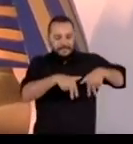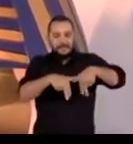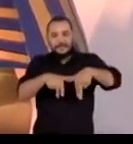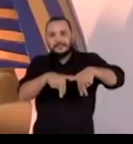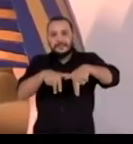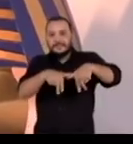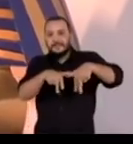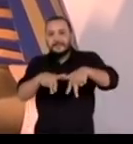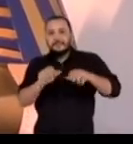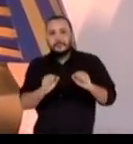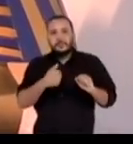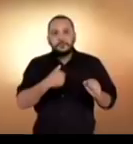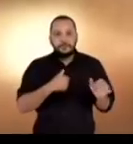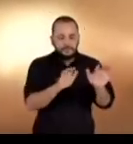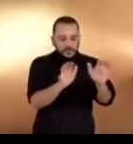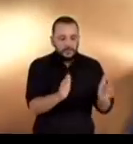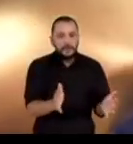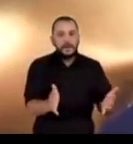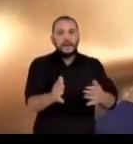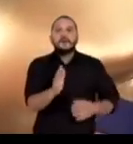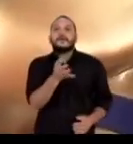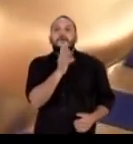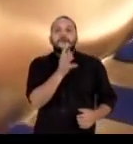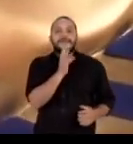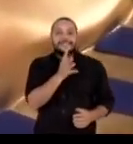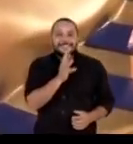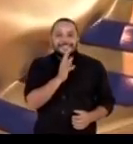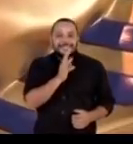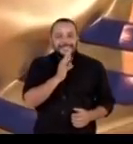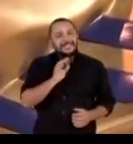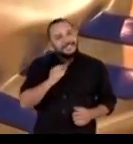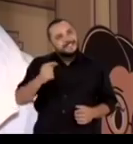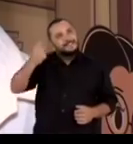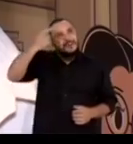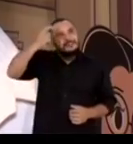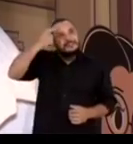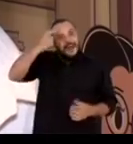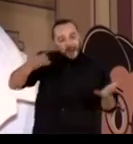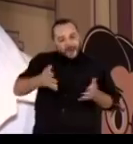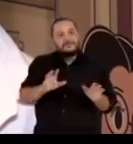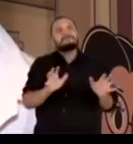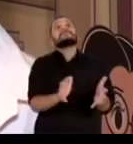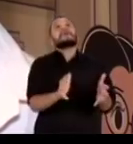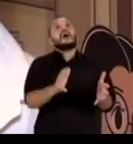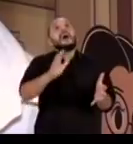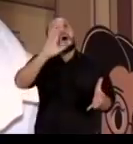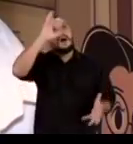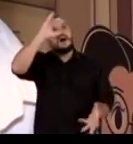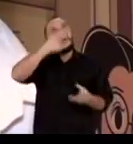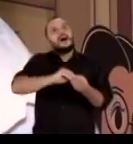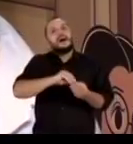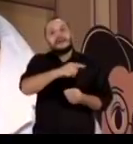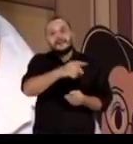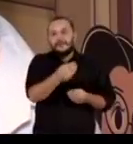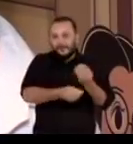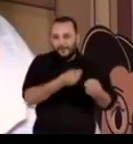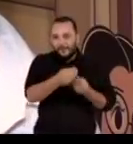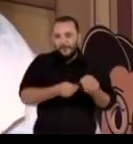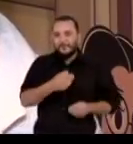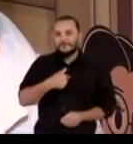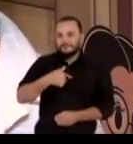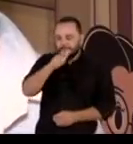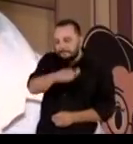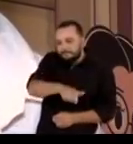pôde tocar e conhecer os personagens que ficavam só na imaginação. É que eu pude ter uma noção de como que é os